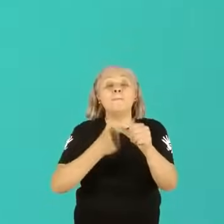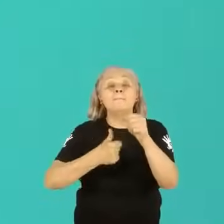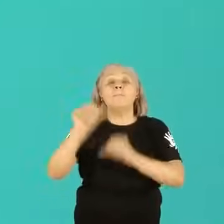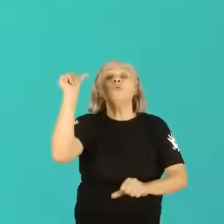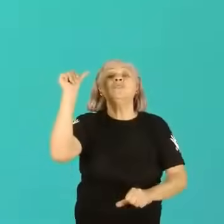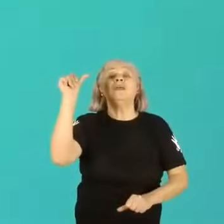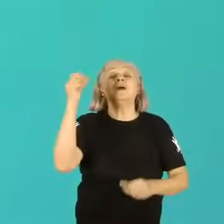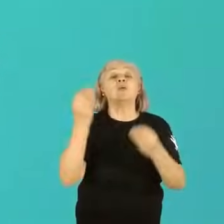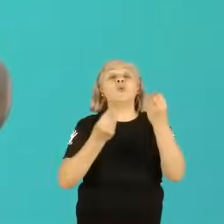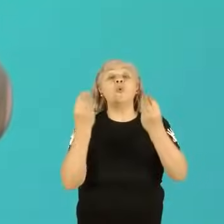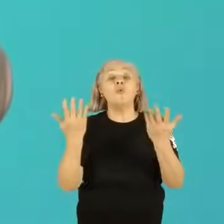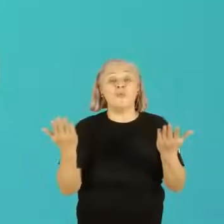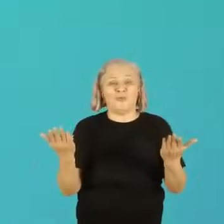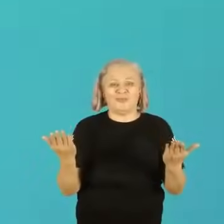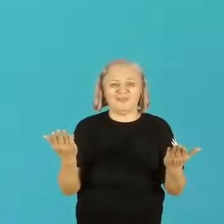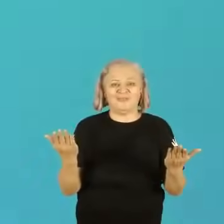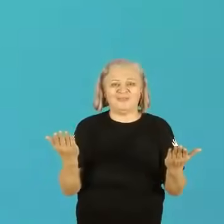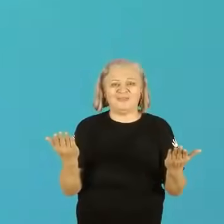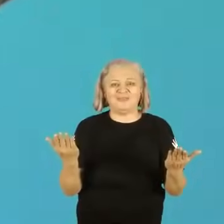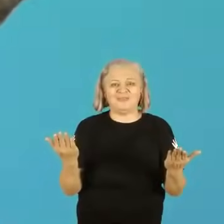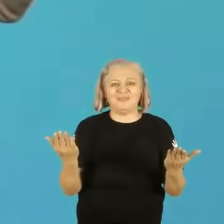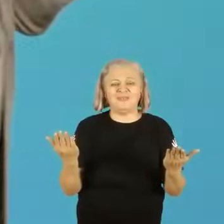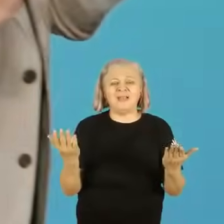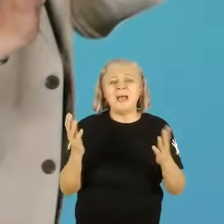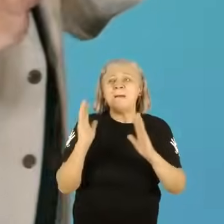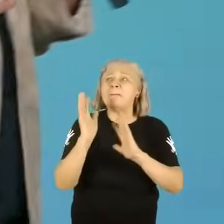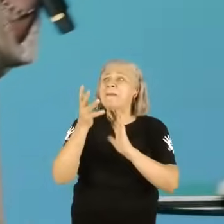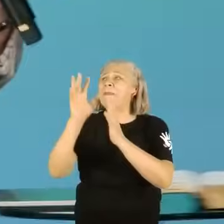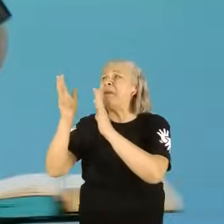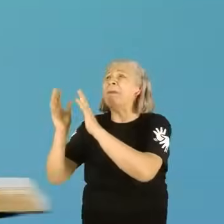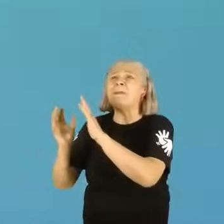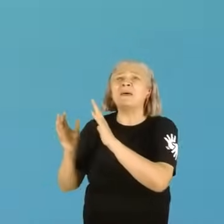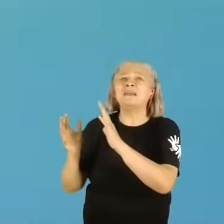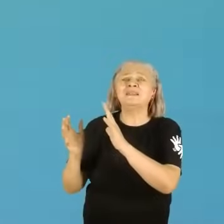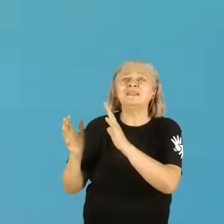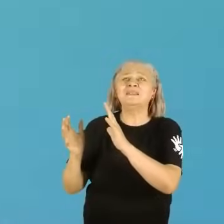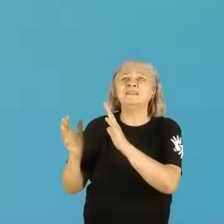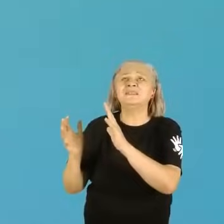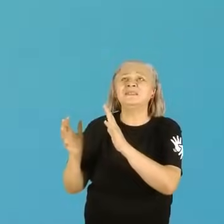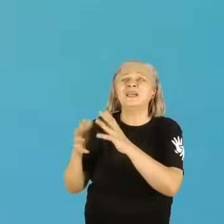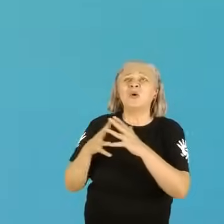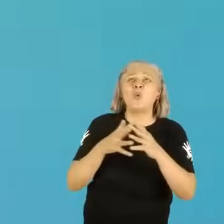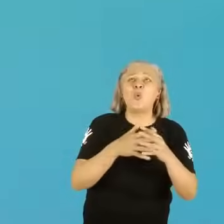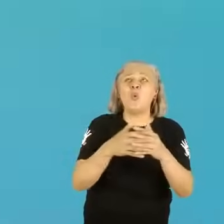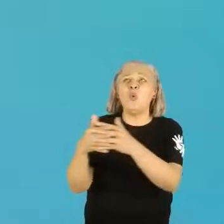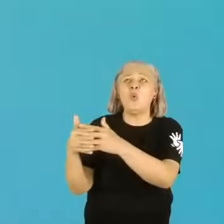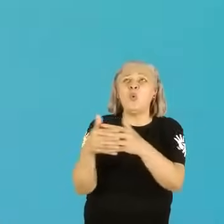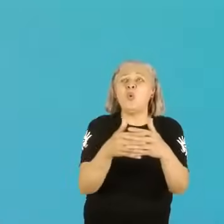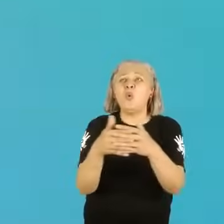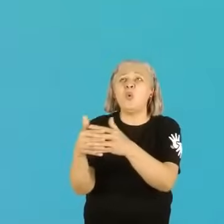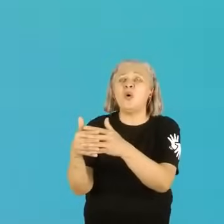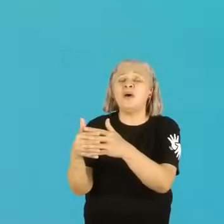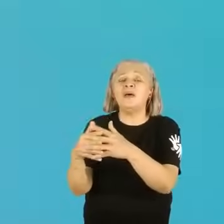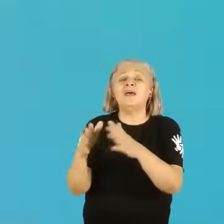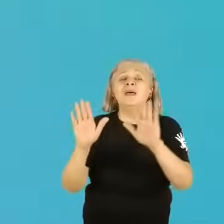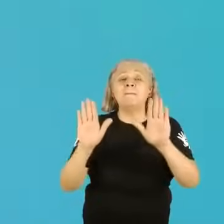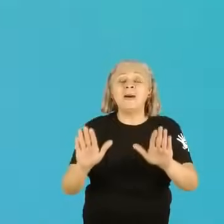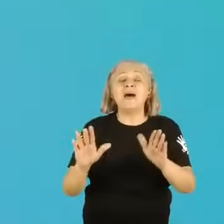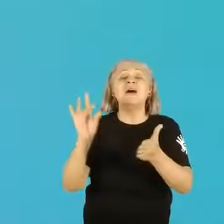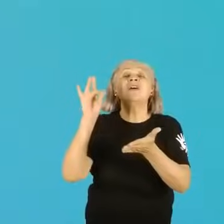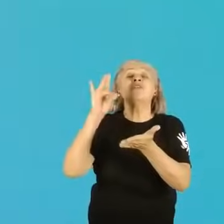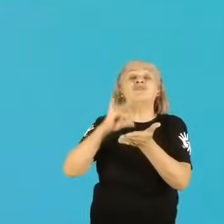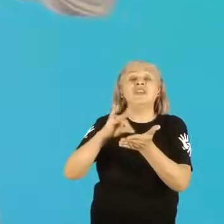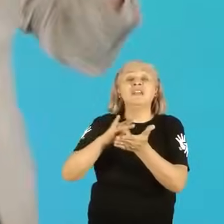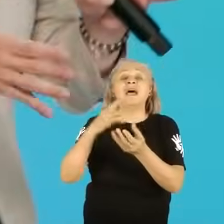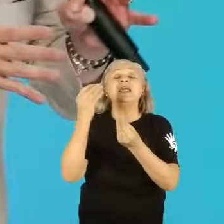a trocadilho de palavras pareça um tanto confuso, mas é a verdade. Como é que há tanto